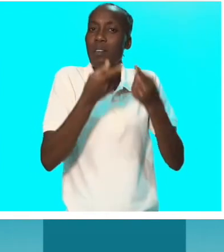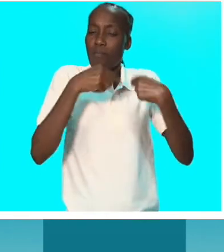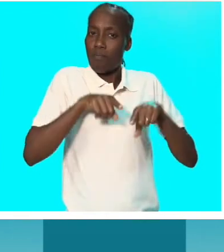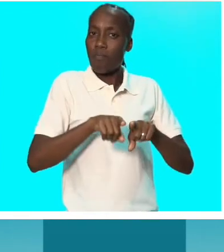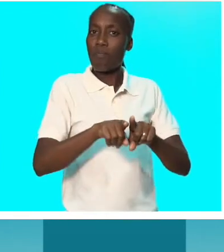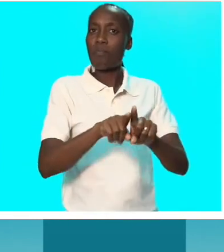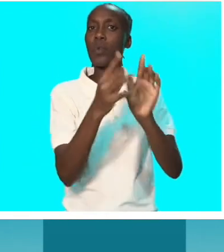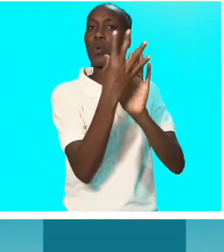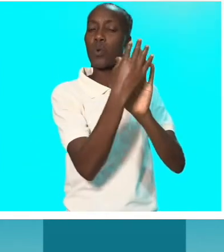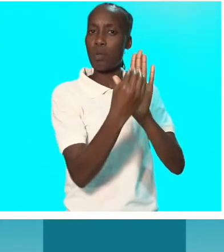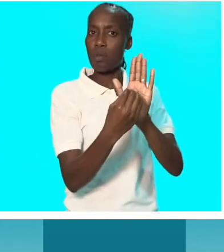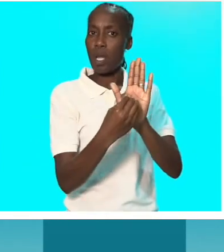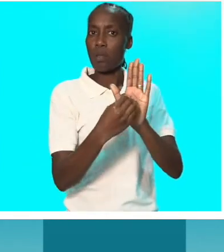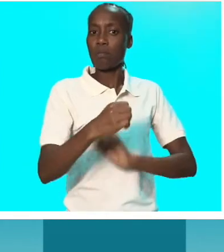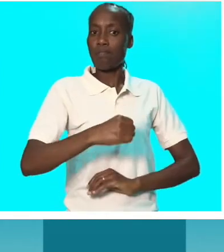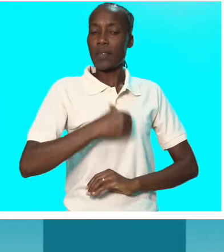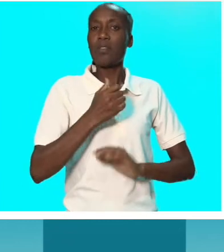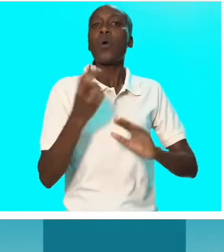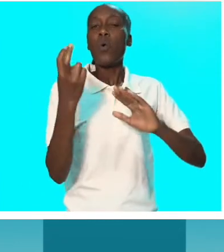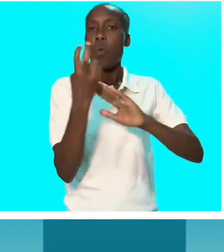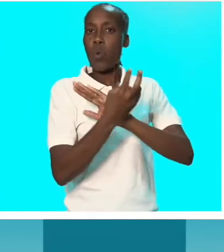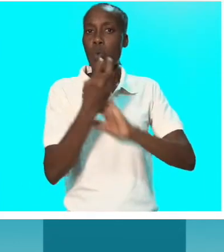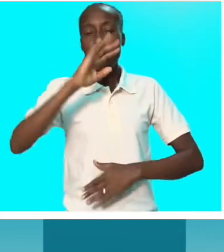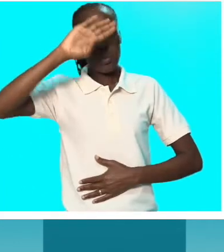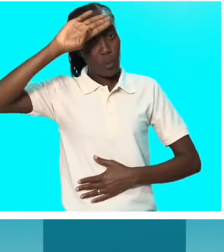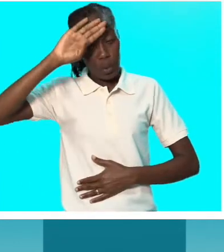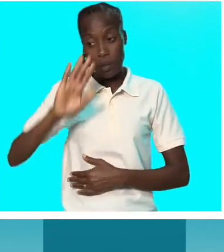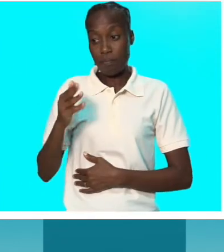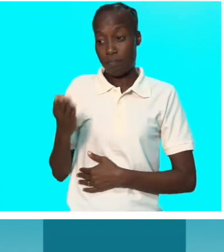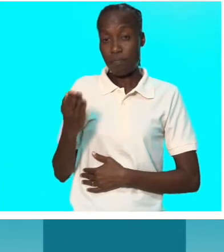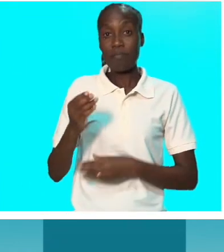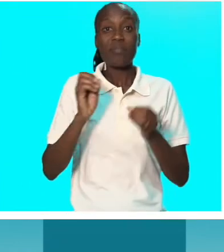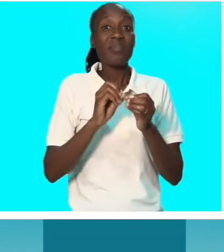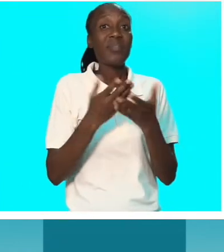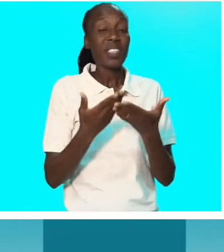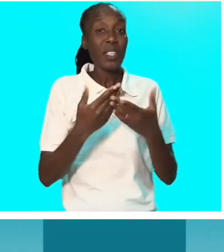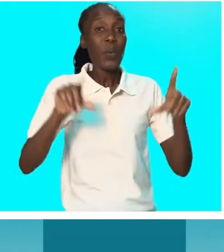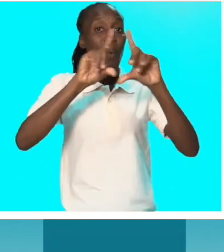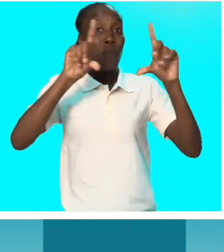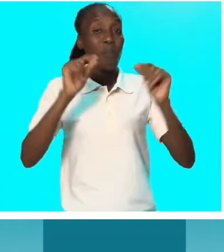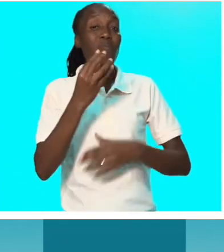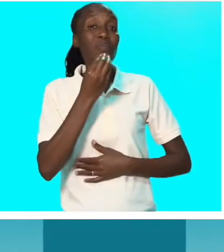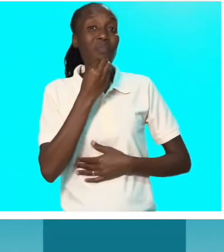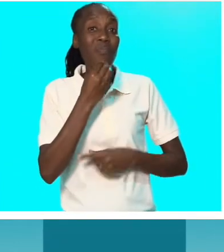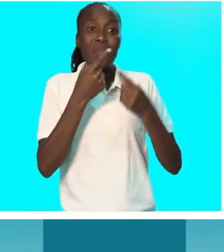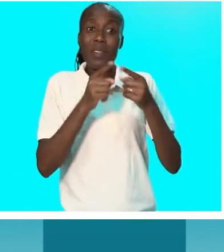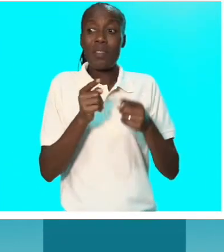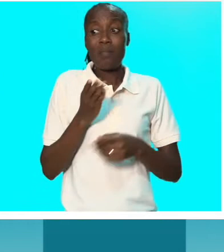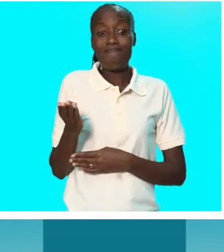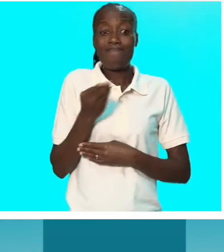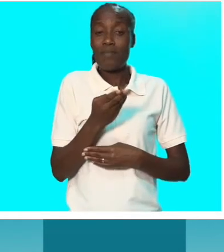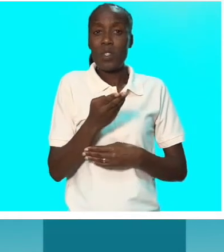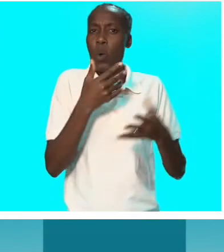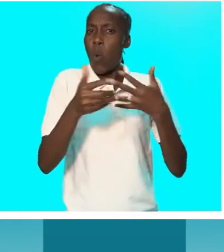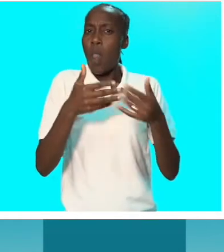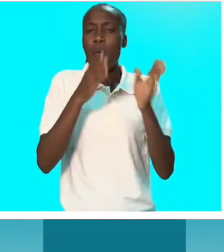maximização dos resultados no controle da doença. A dieta de um doente diabético não difere com aquela dieta